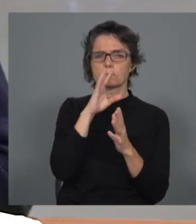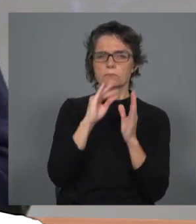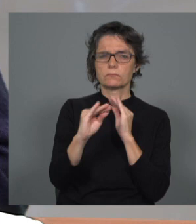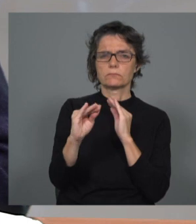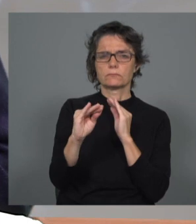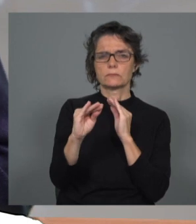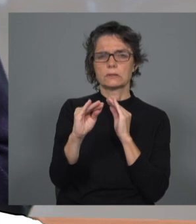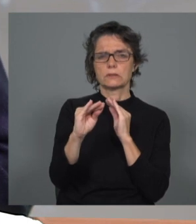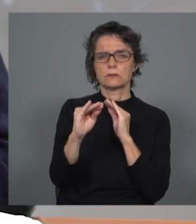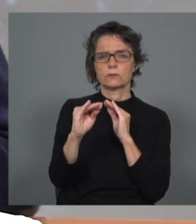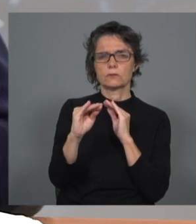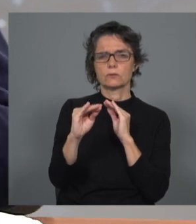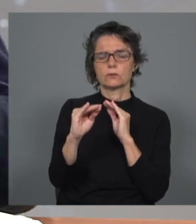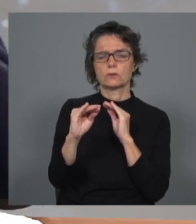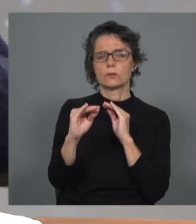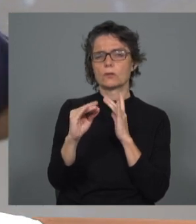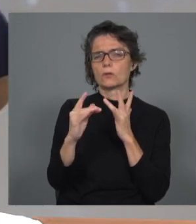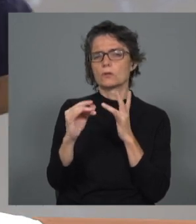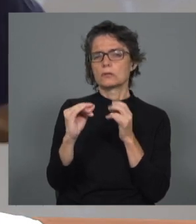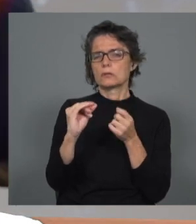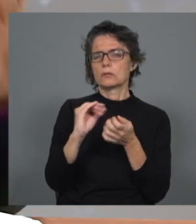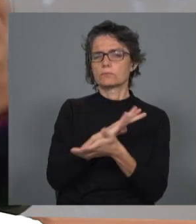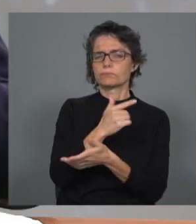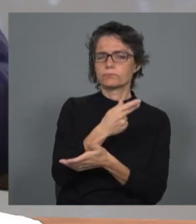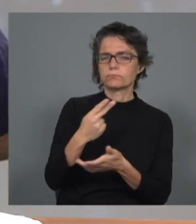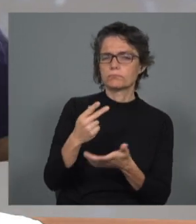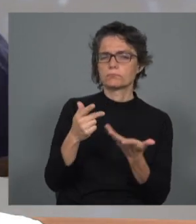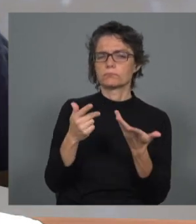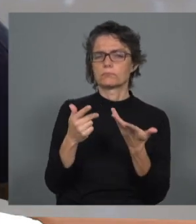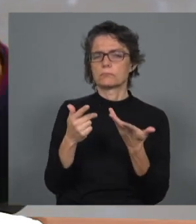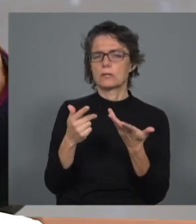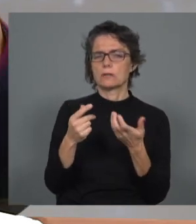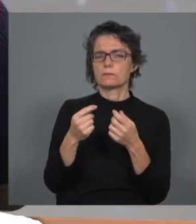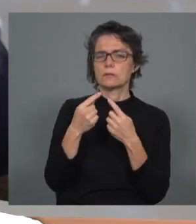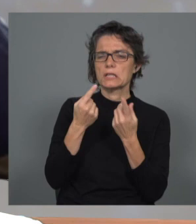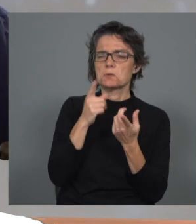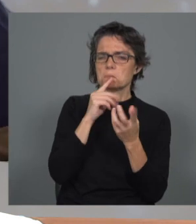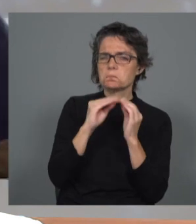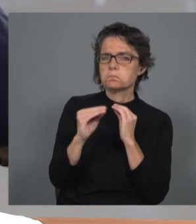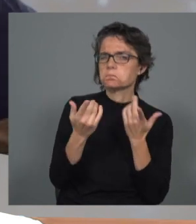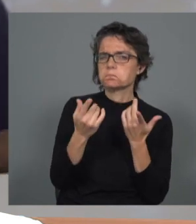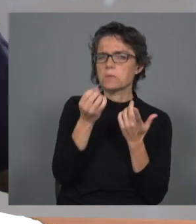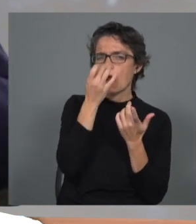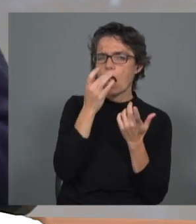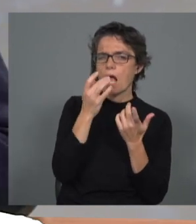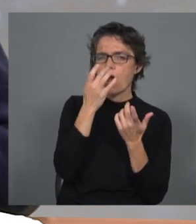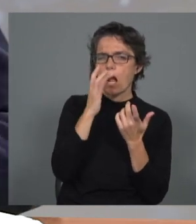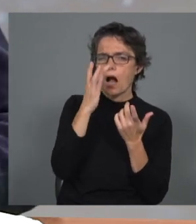na comunicação sobre os conflitos em curso, sobretudo em África. Portanto, de